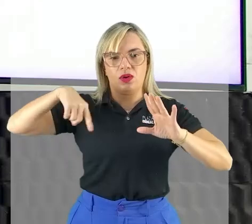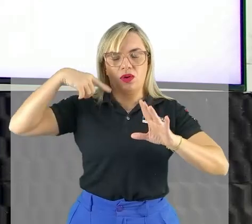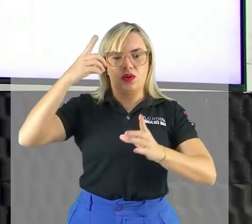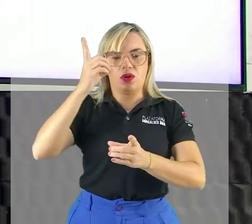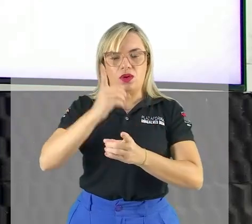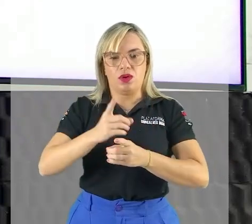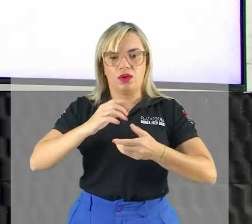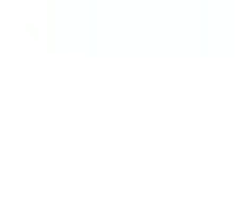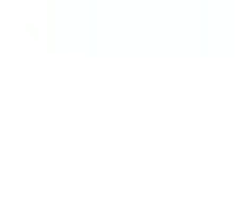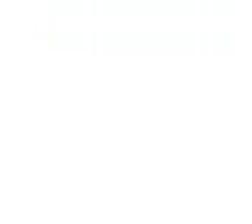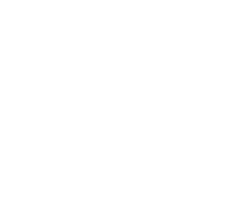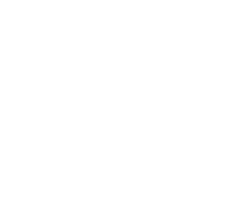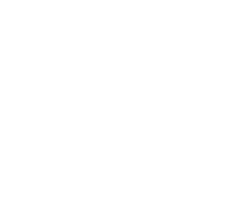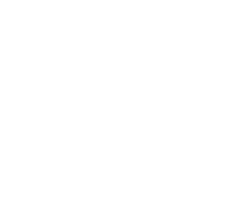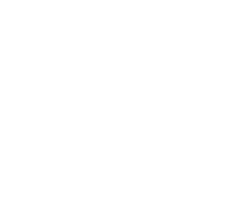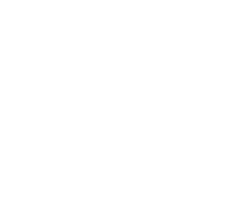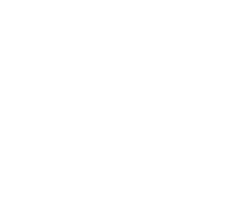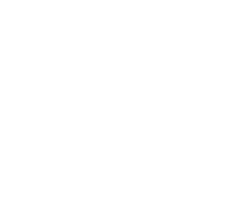próxima aula